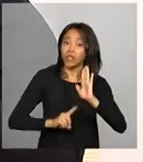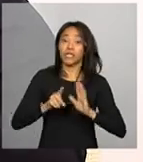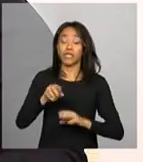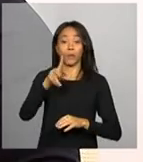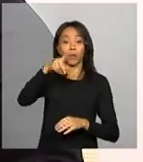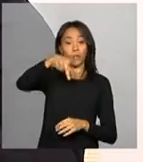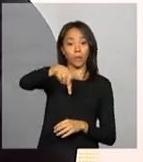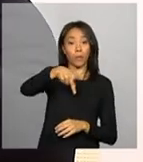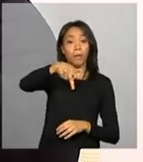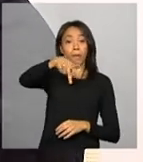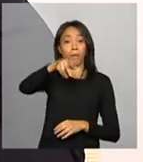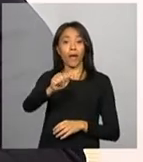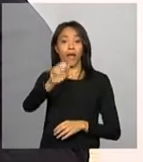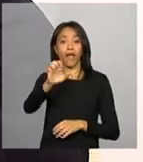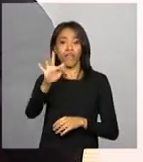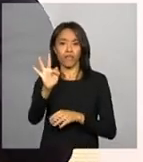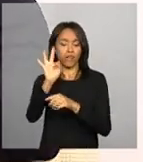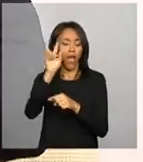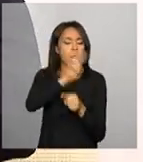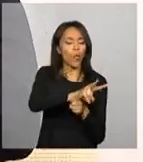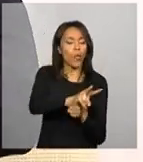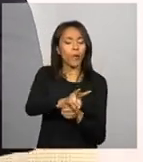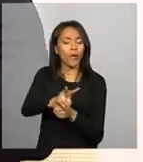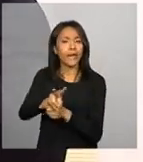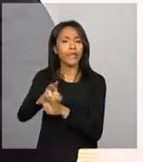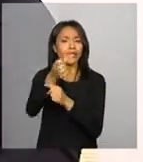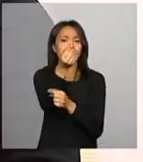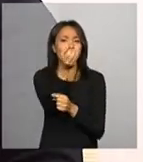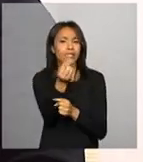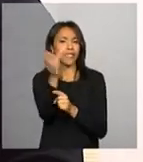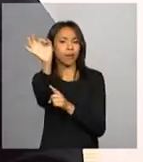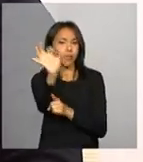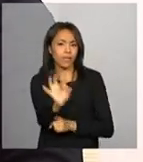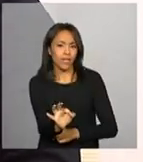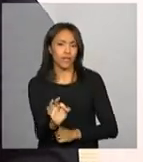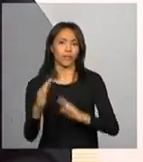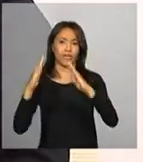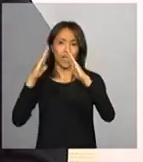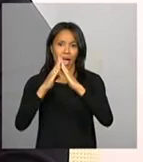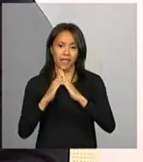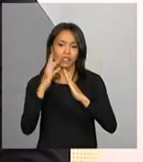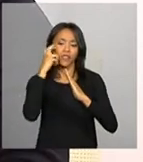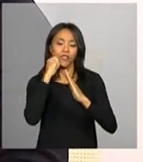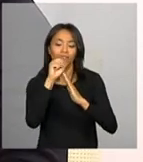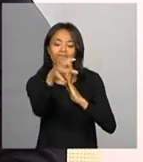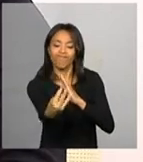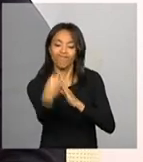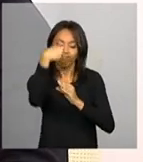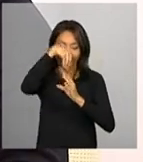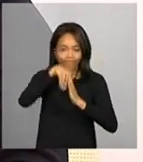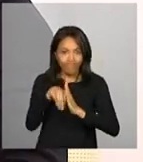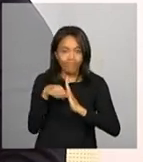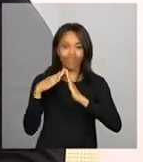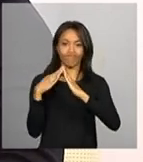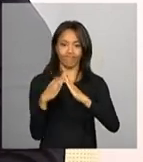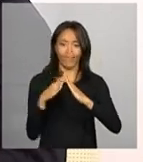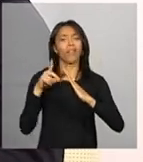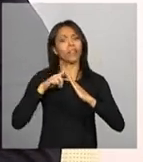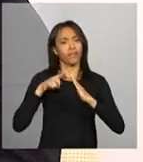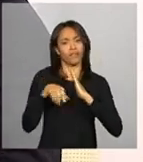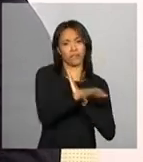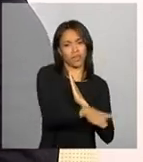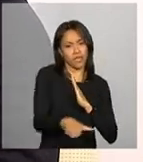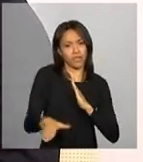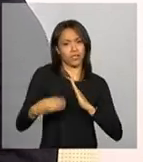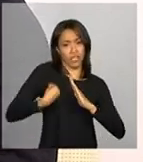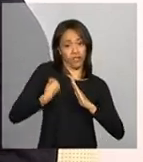sessenta por cento das famílias que têm criança no abrigo hoje Adriana sabe porque nós temos crianças